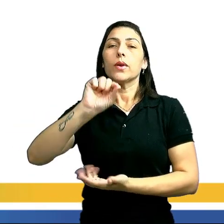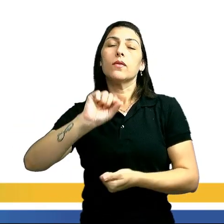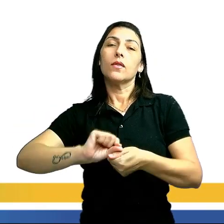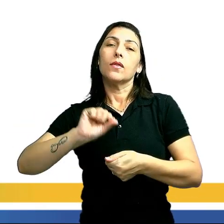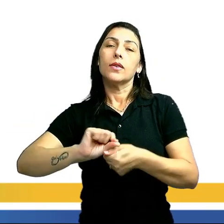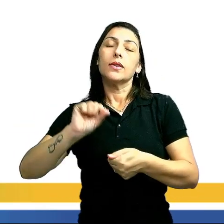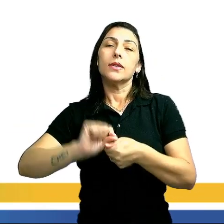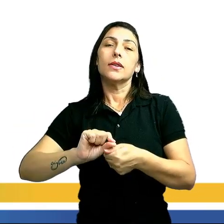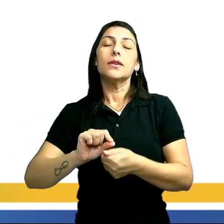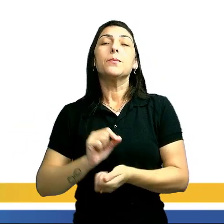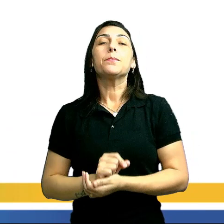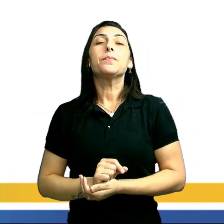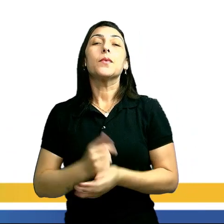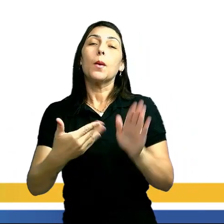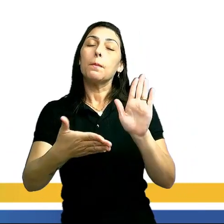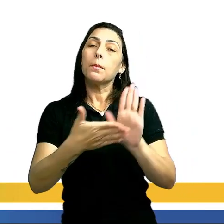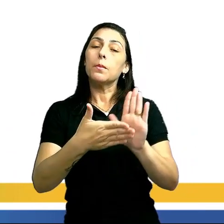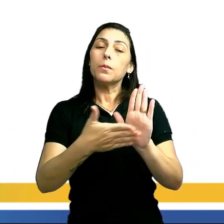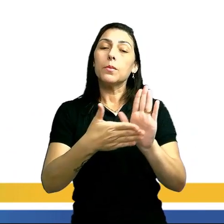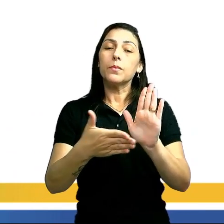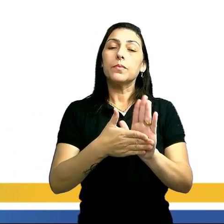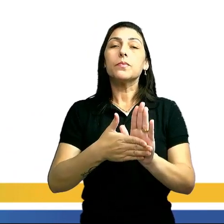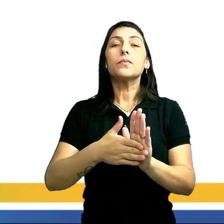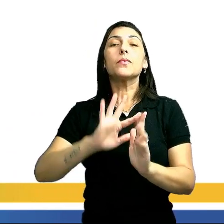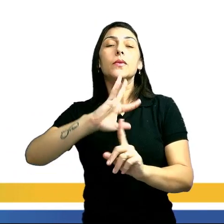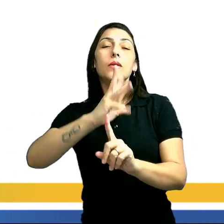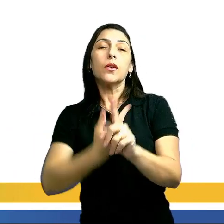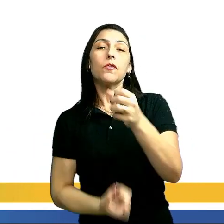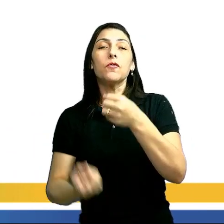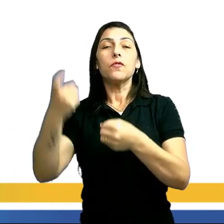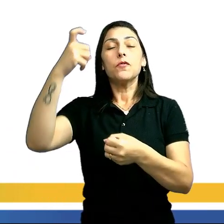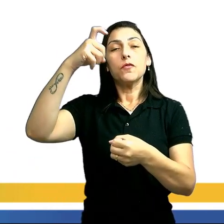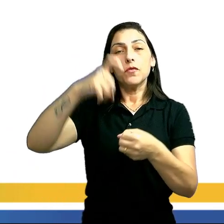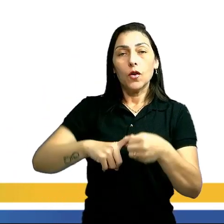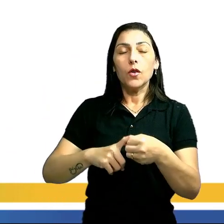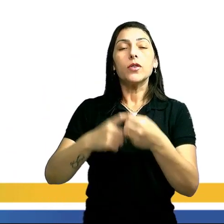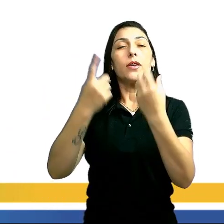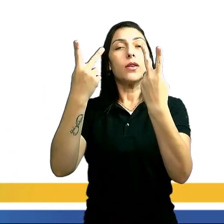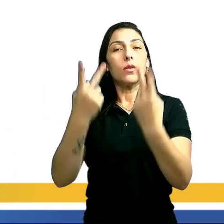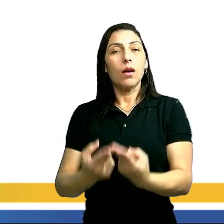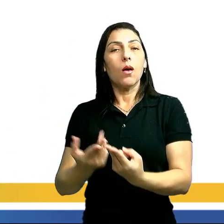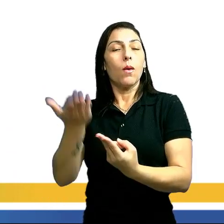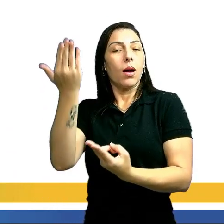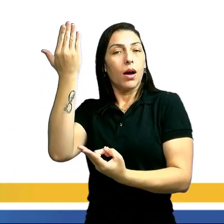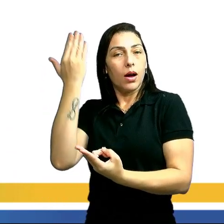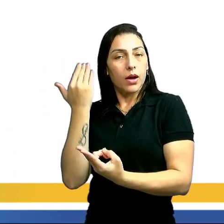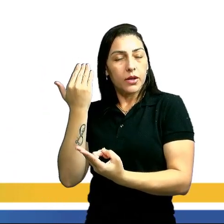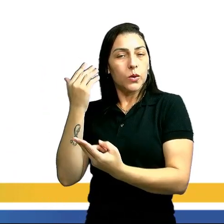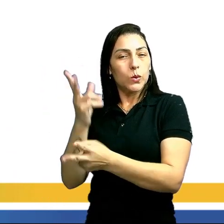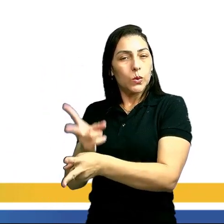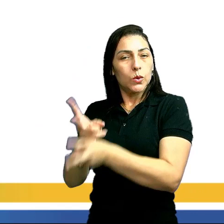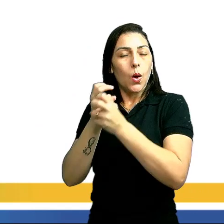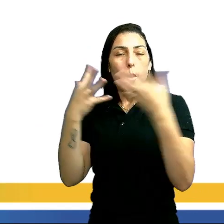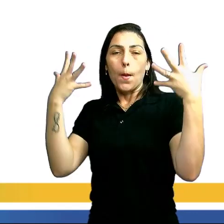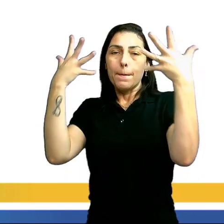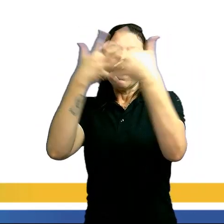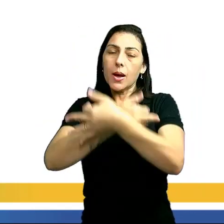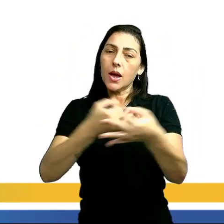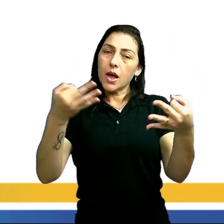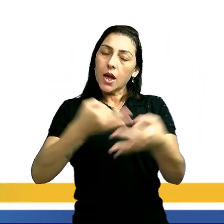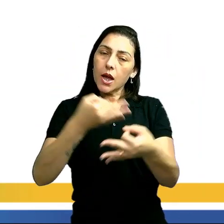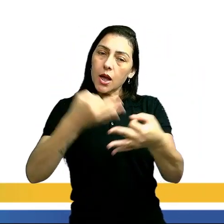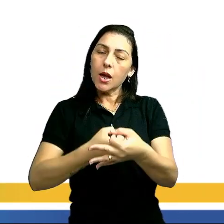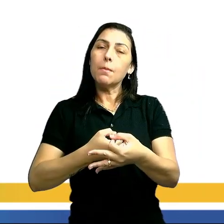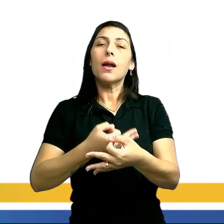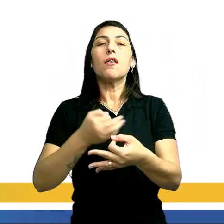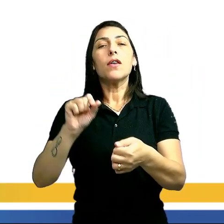fazer? Ele vai fazer uma proposta de que a arte volte a ser engajada no sentido de resgatar o belo para promover